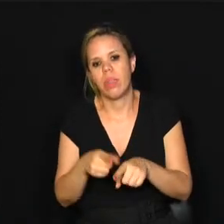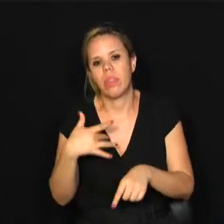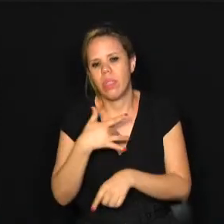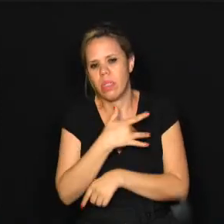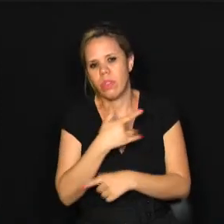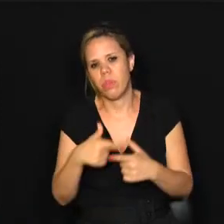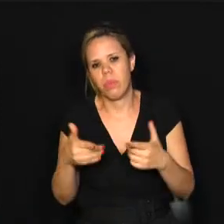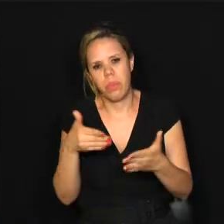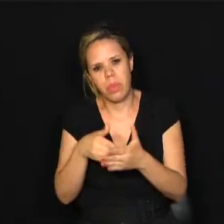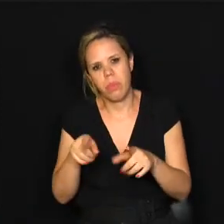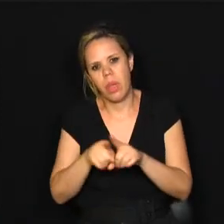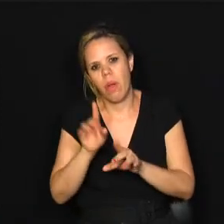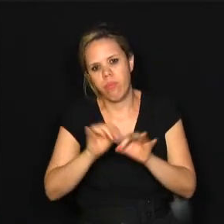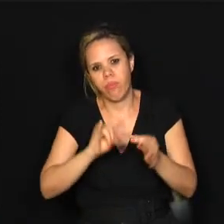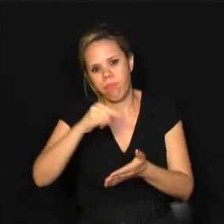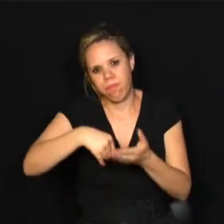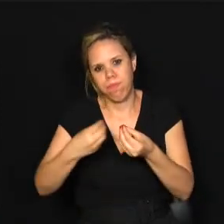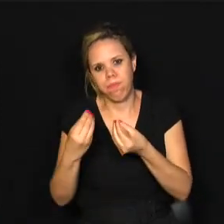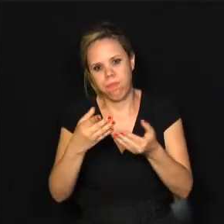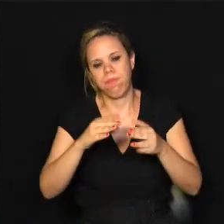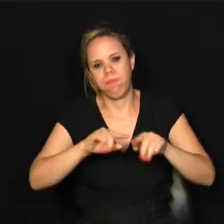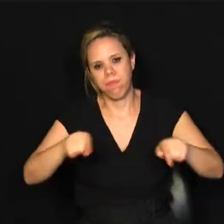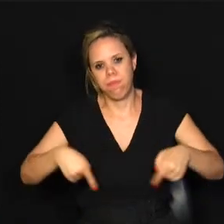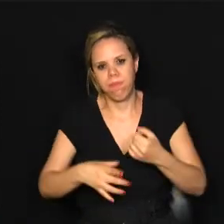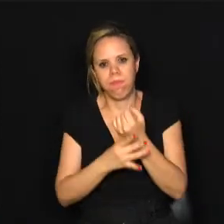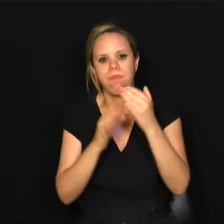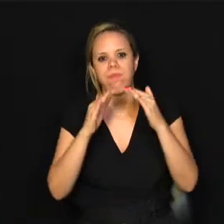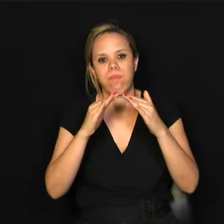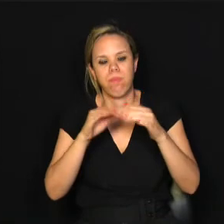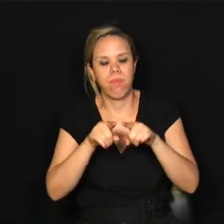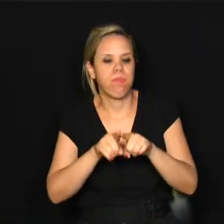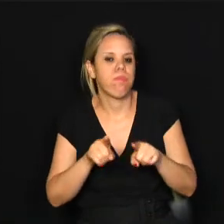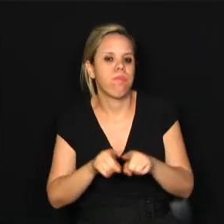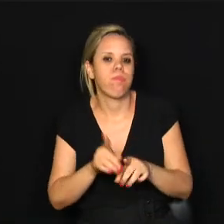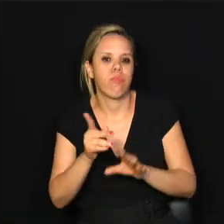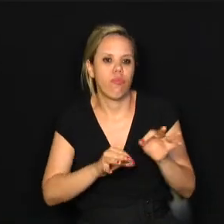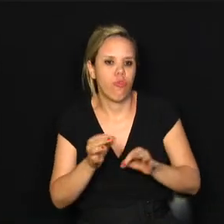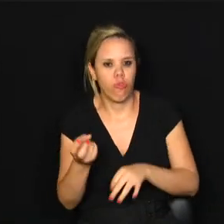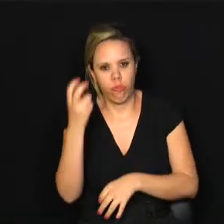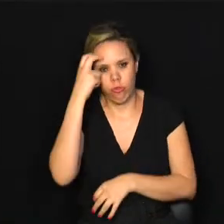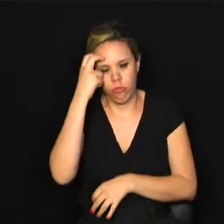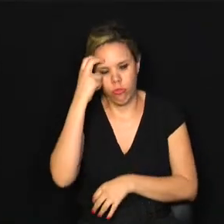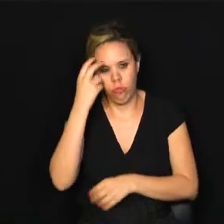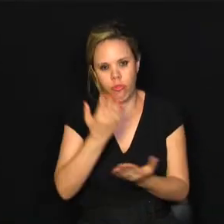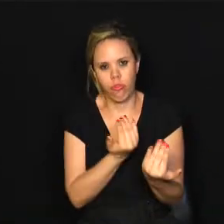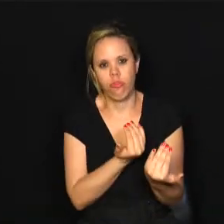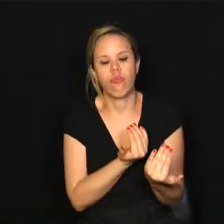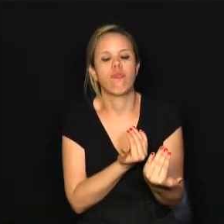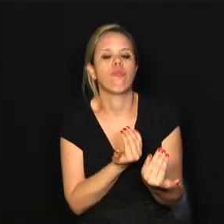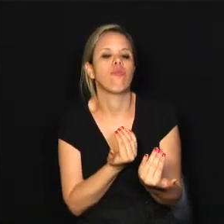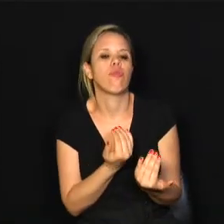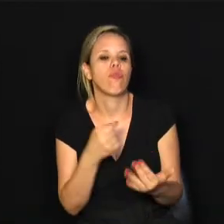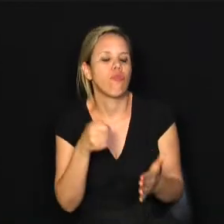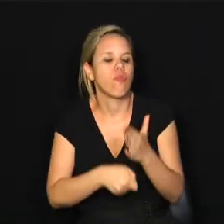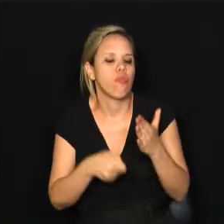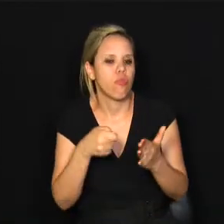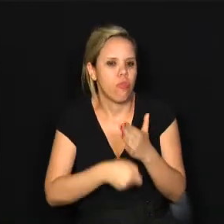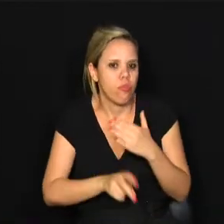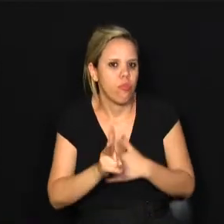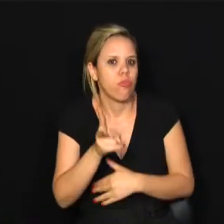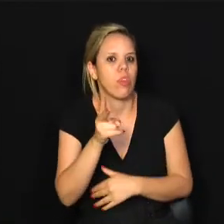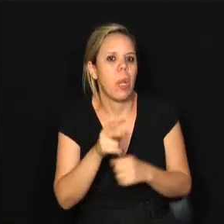na regularização fundiária, na segurança, em projetos culturais para a juventude, mas a nossa luta vai